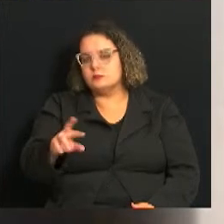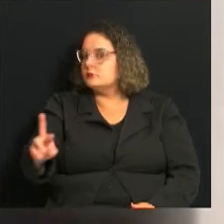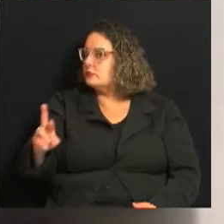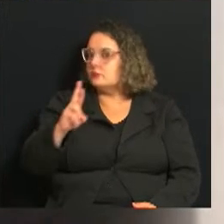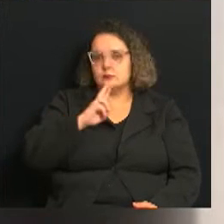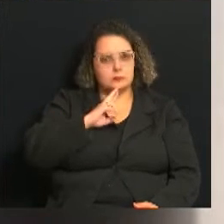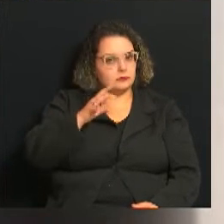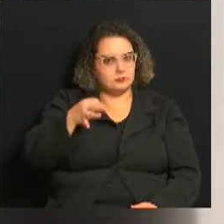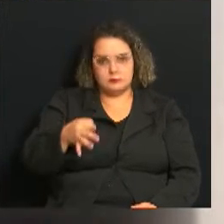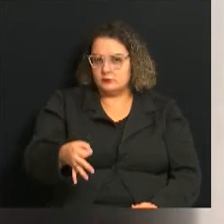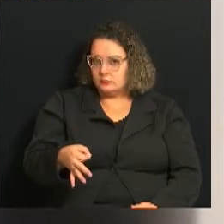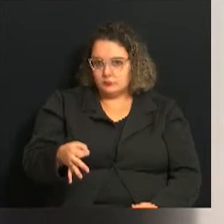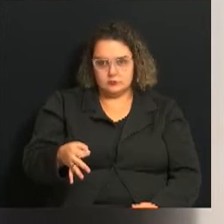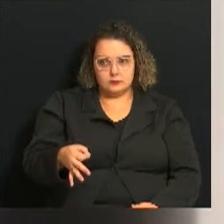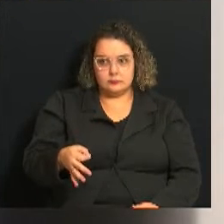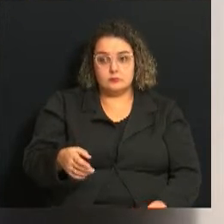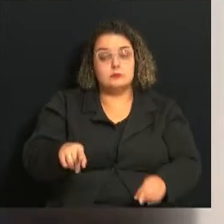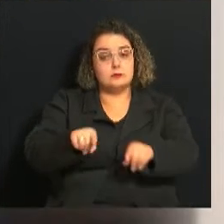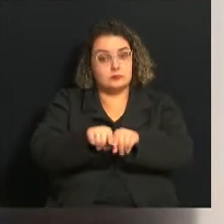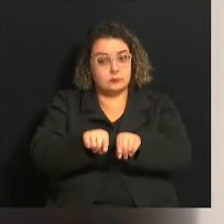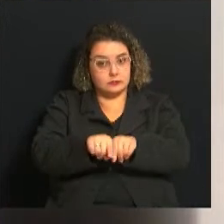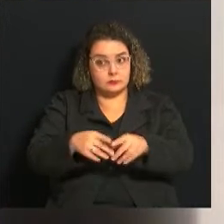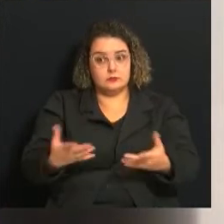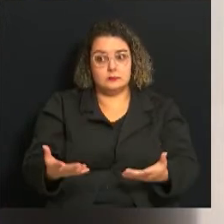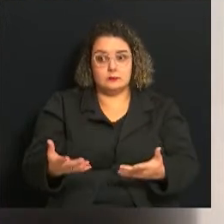adequadamente. Também sobre essa divisão